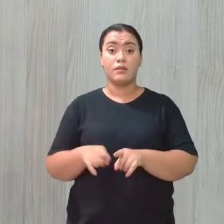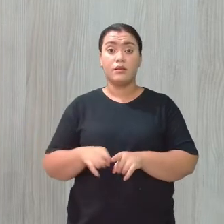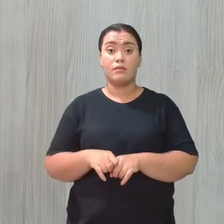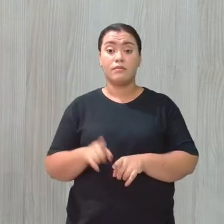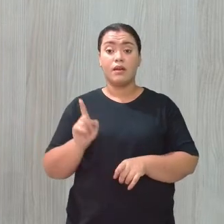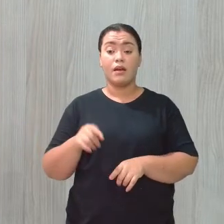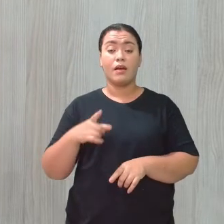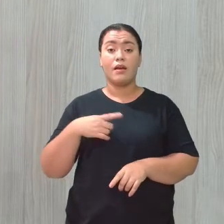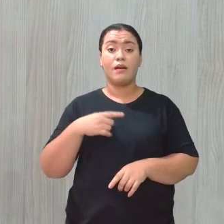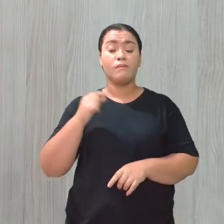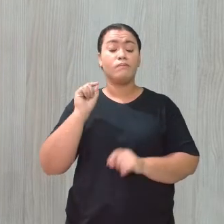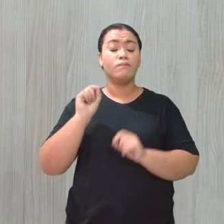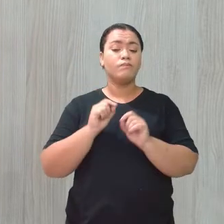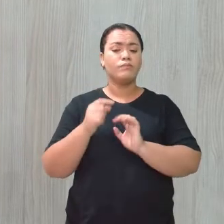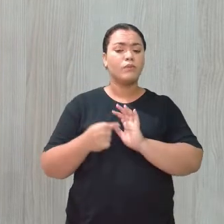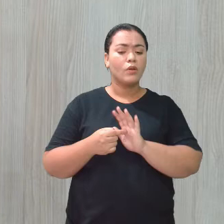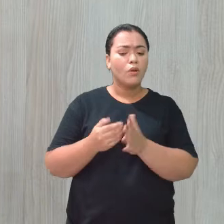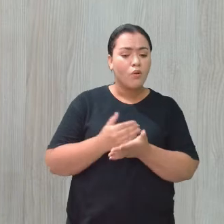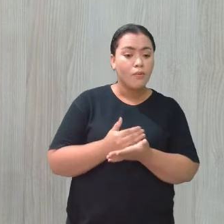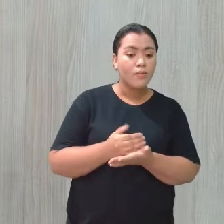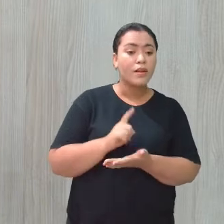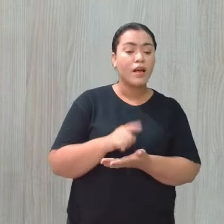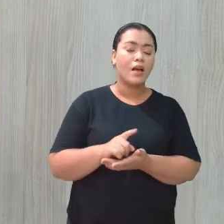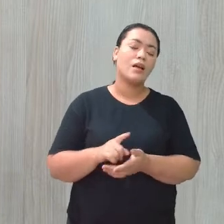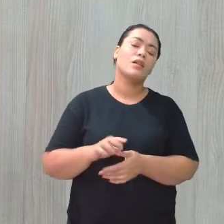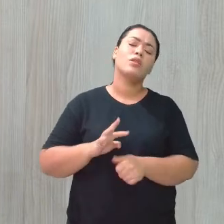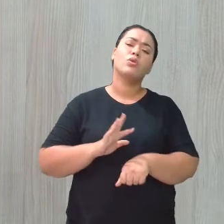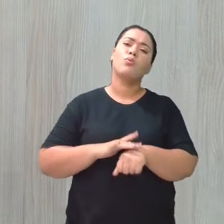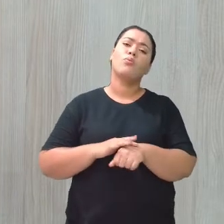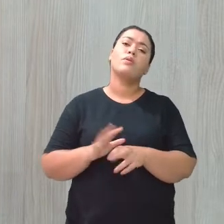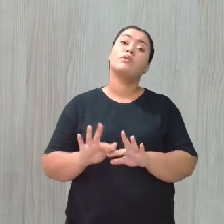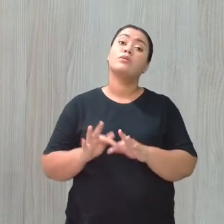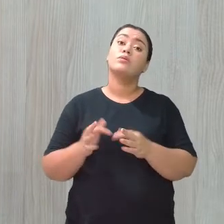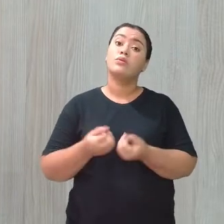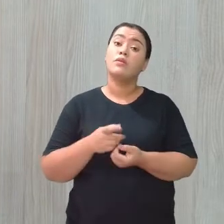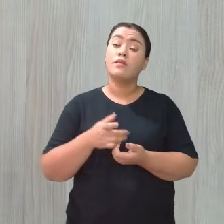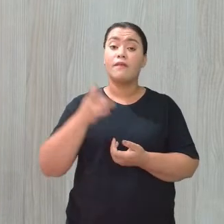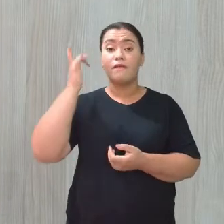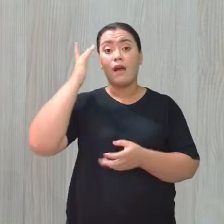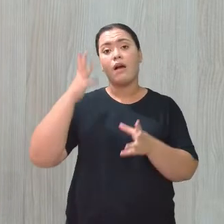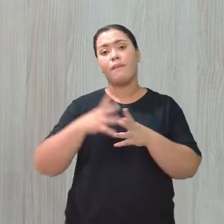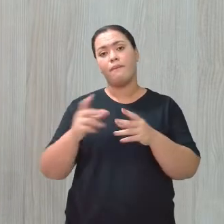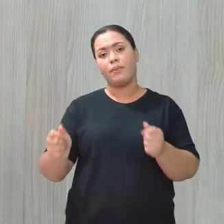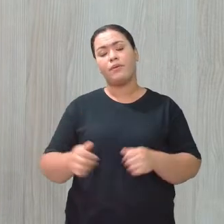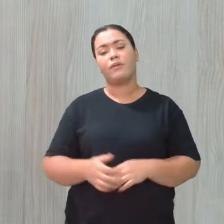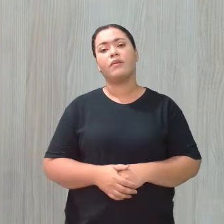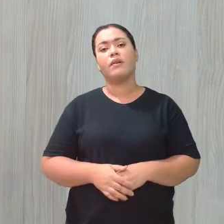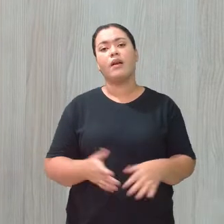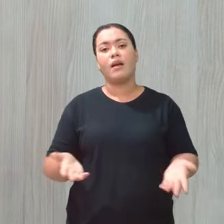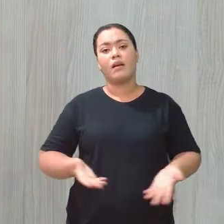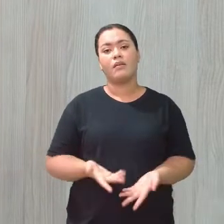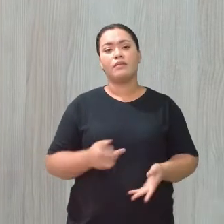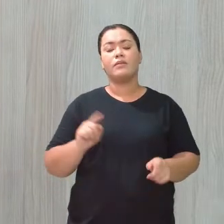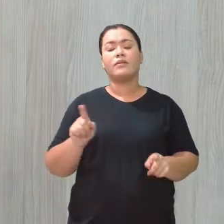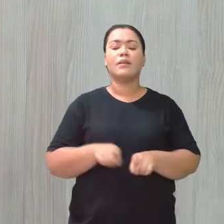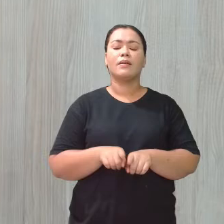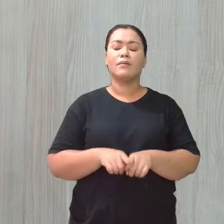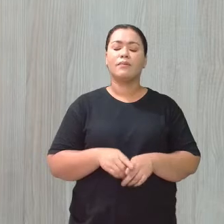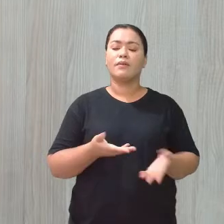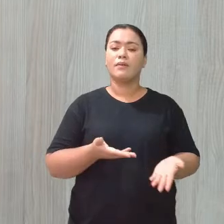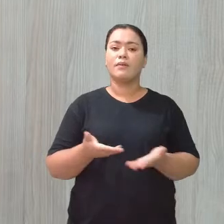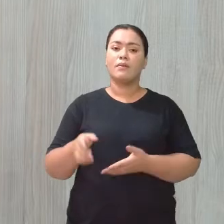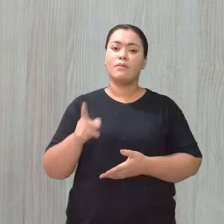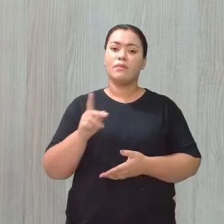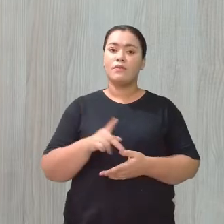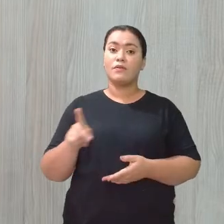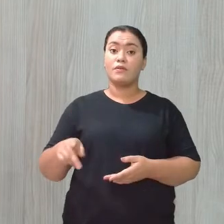todas as doenças vão ser mais fáceis de serem curadas, né? E aí já estou passando aqui a professora Cláudia, que estamos aqui com